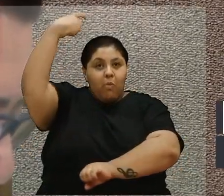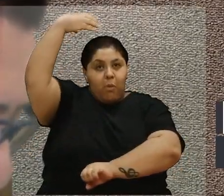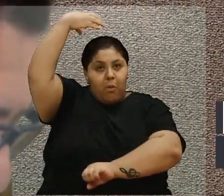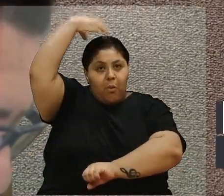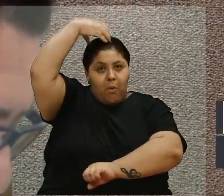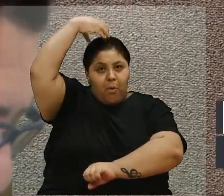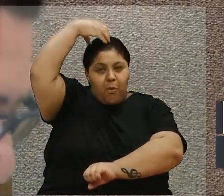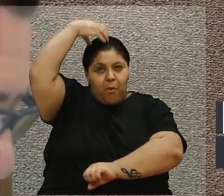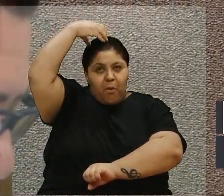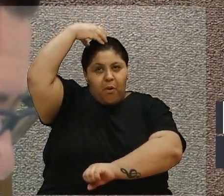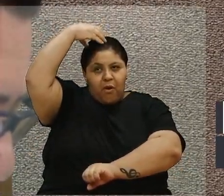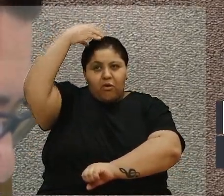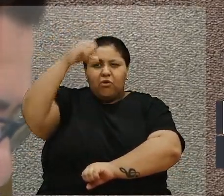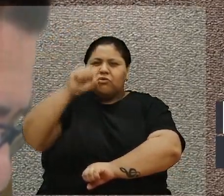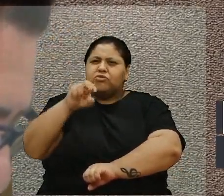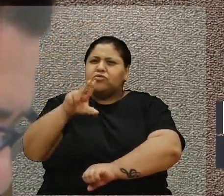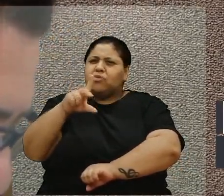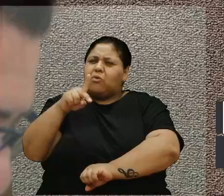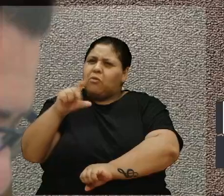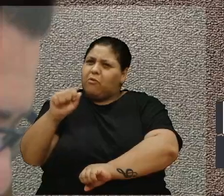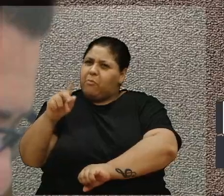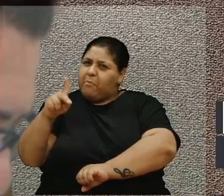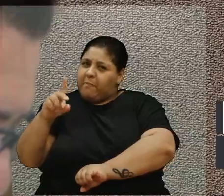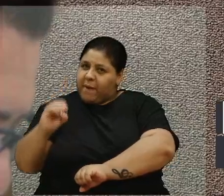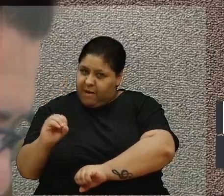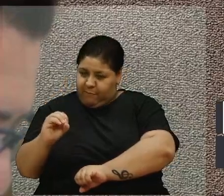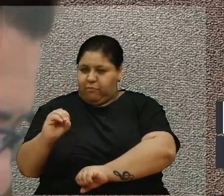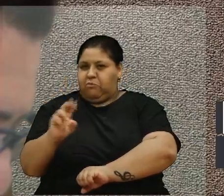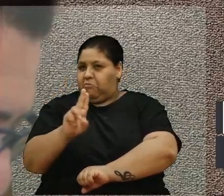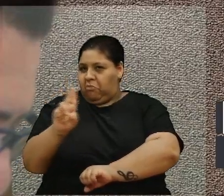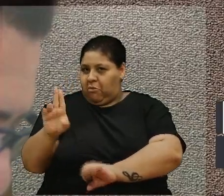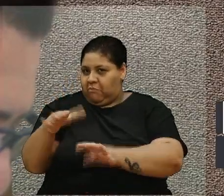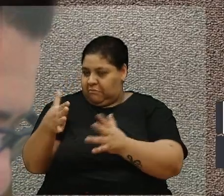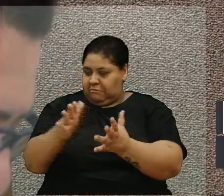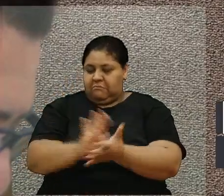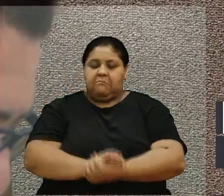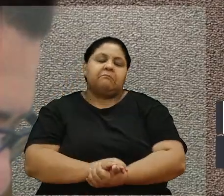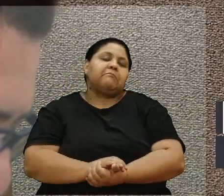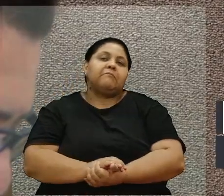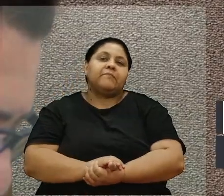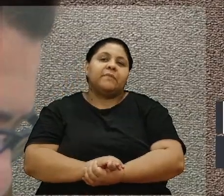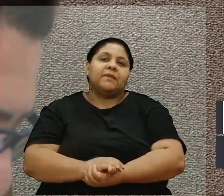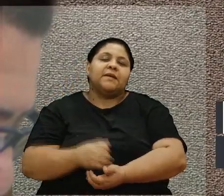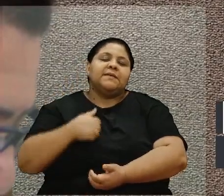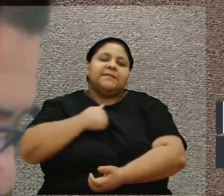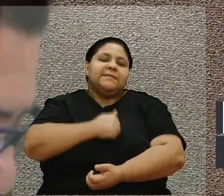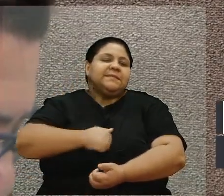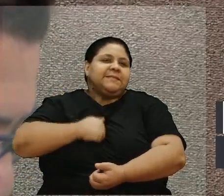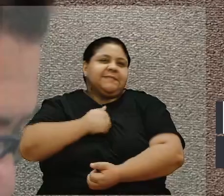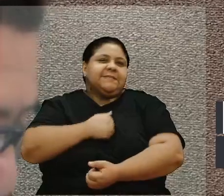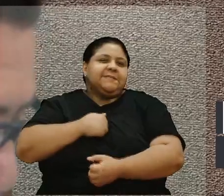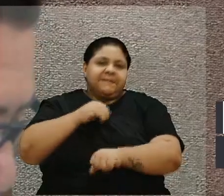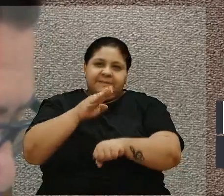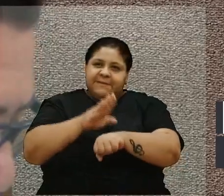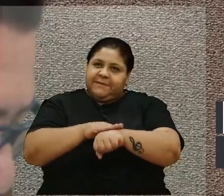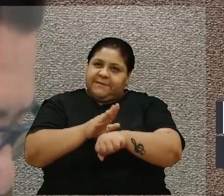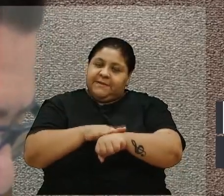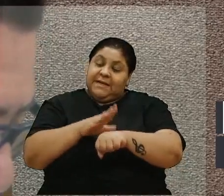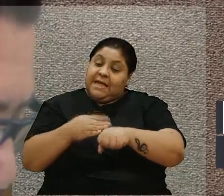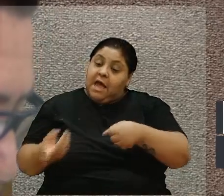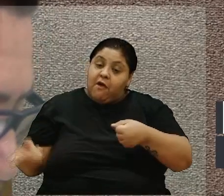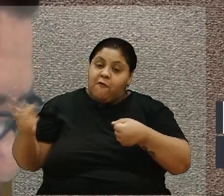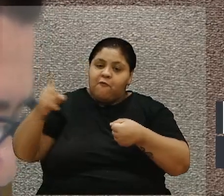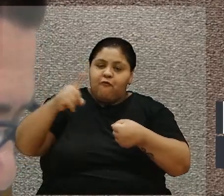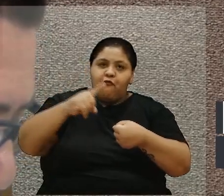Na época, os bombos, hoje era bombo, mas na época era supapo. Então, são saudosos esses momentos e a